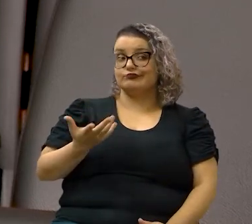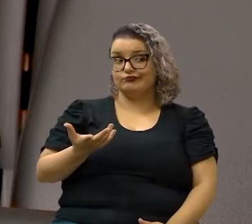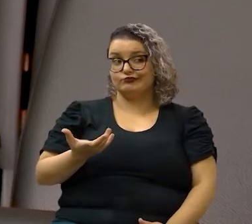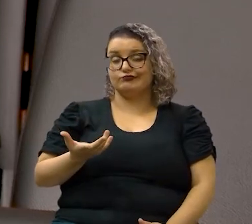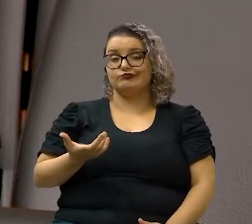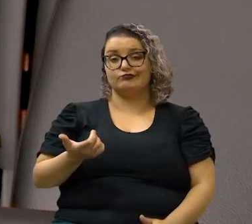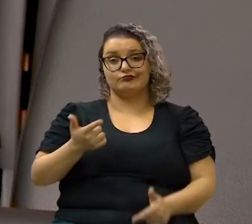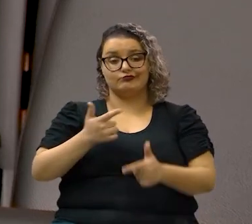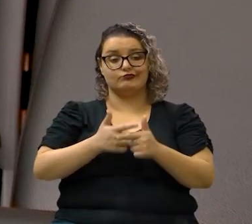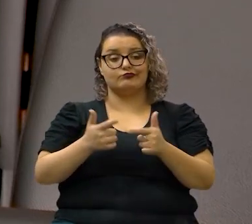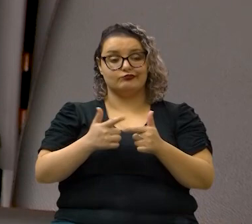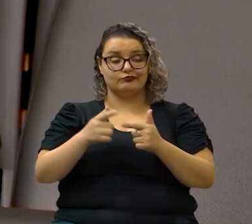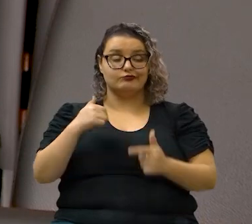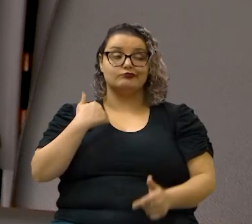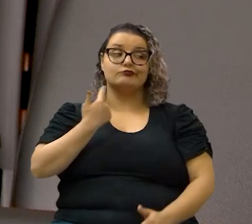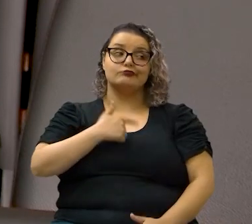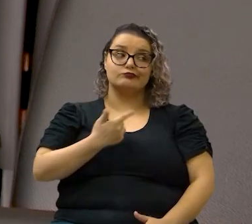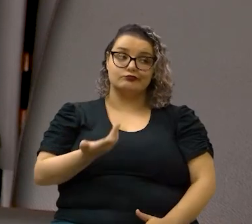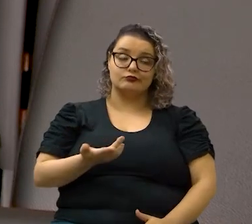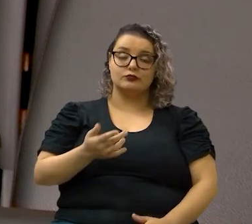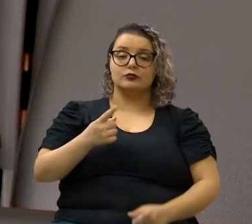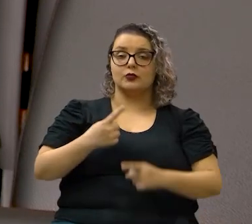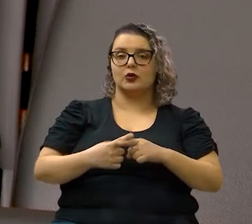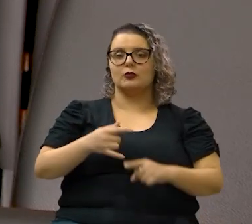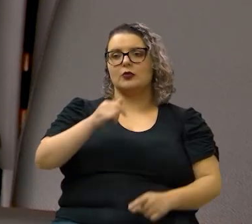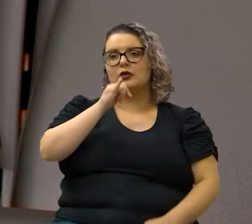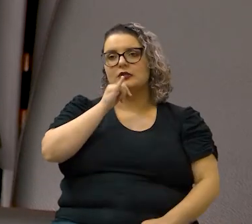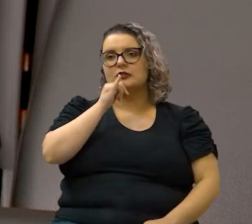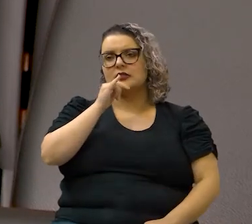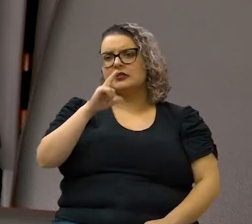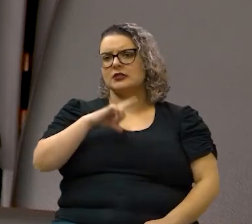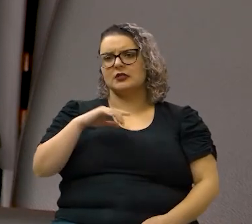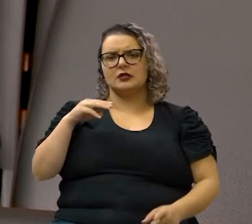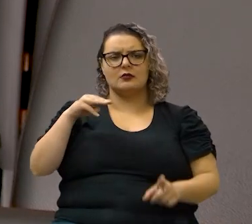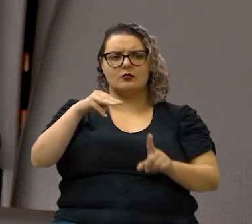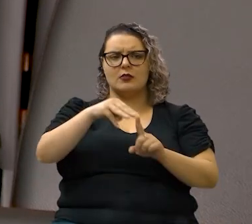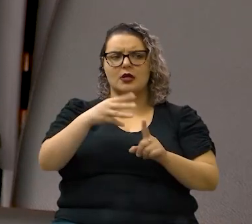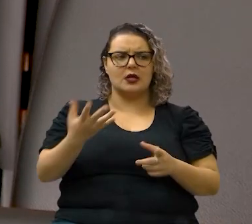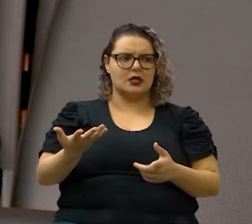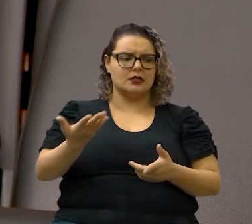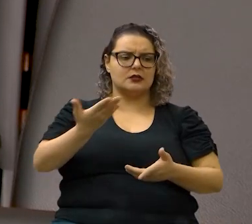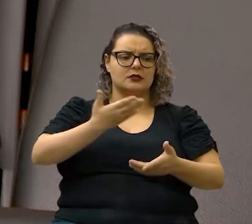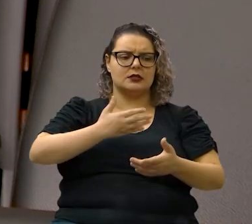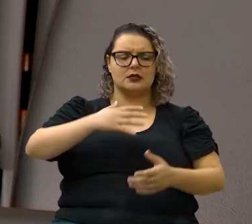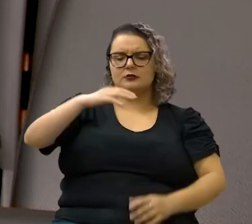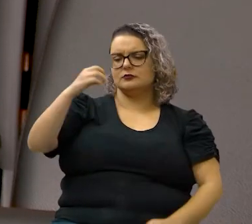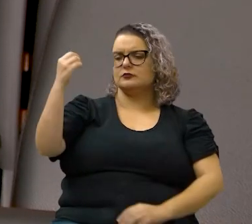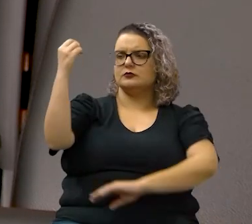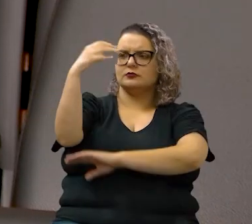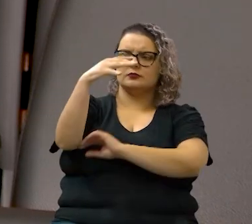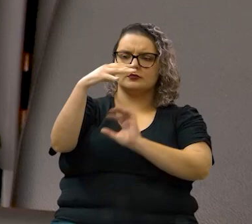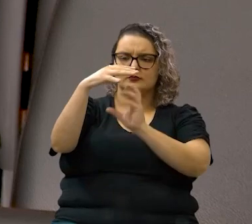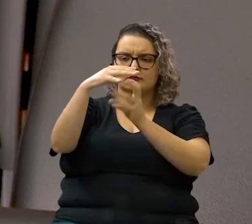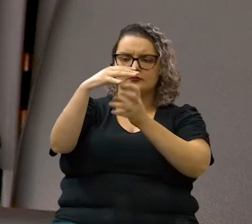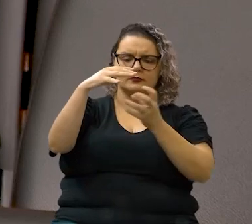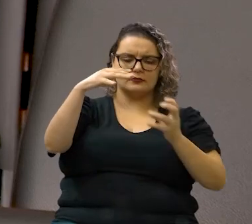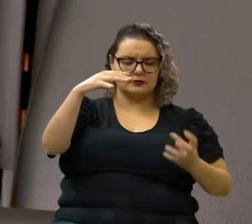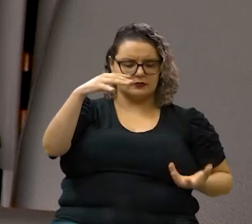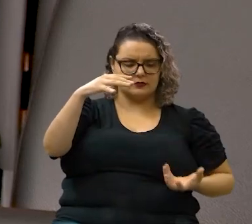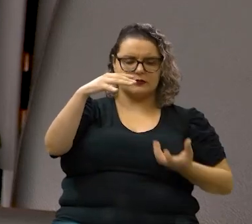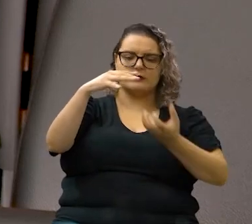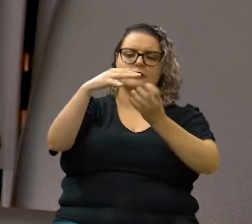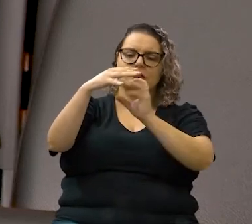um grande problema para nós, né? Porque, por exemplo, tem metas de troca de lâmpadas por lâmpadas